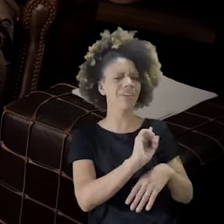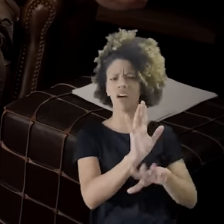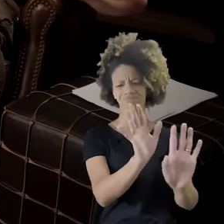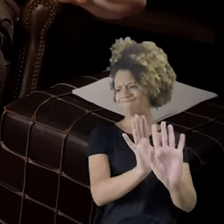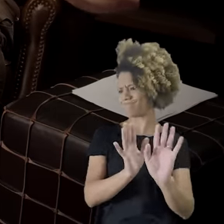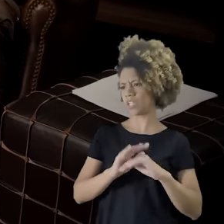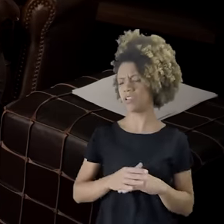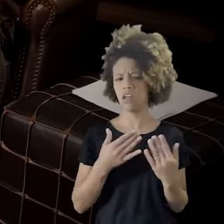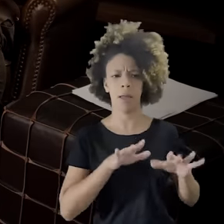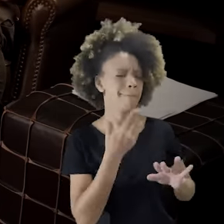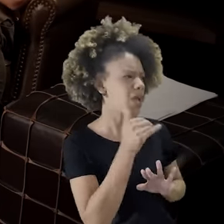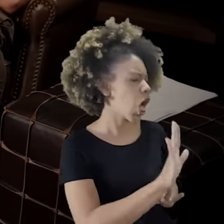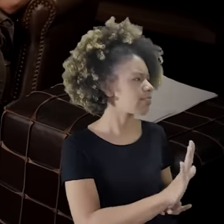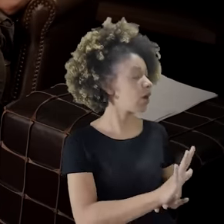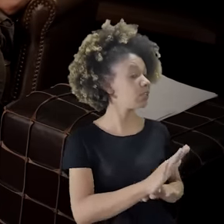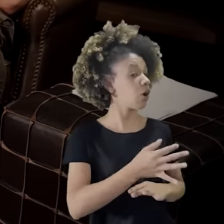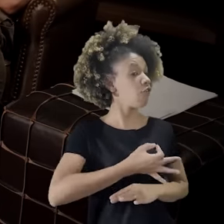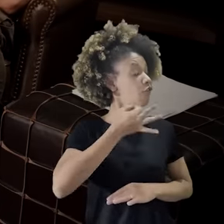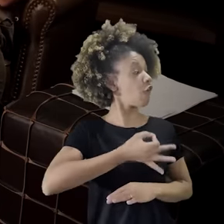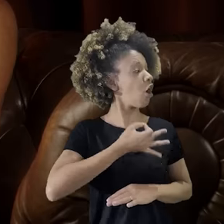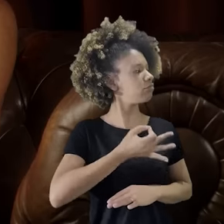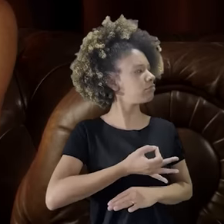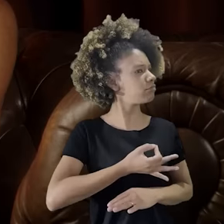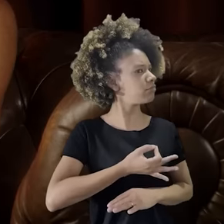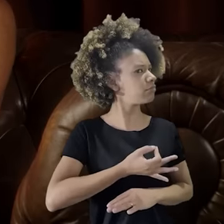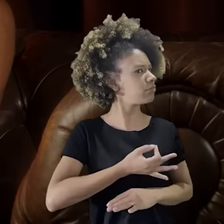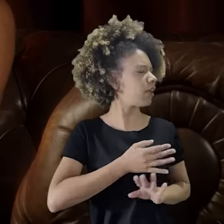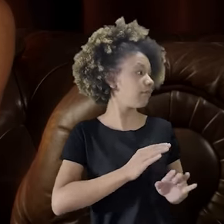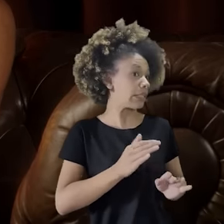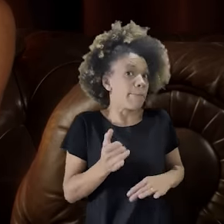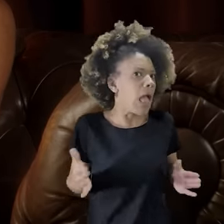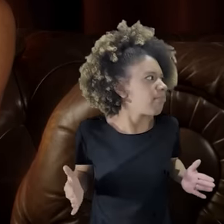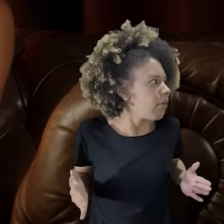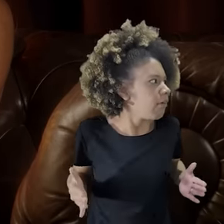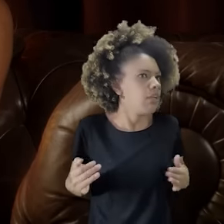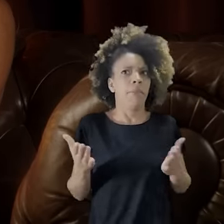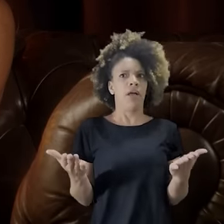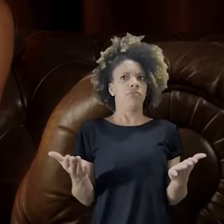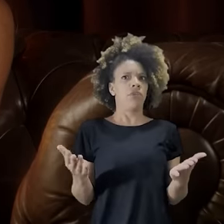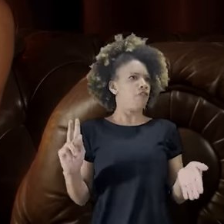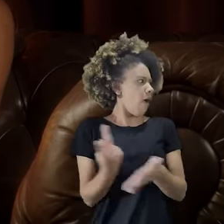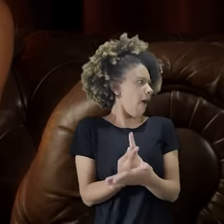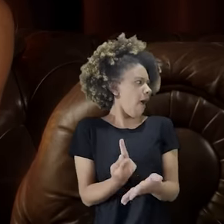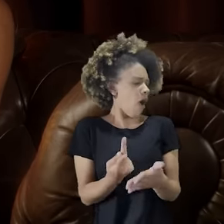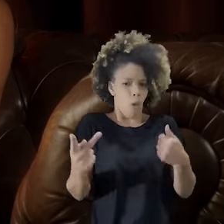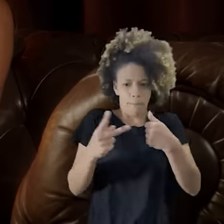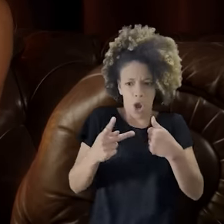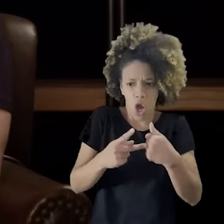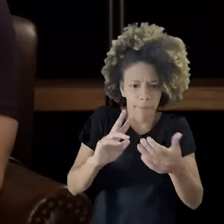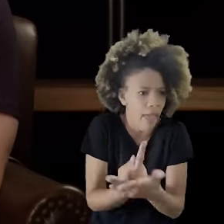prefiro não chamar para o meu programa Então em vez de te dar a voz eu te guardar vai dar merda se eu chamar eu vou errar um